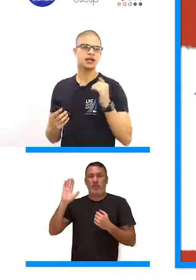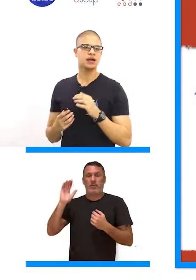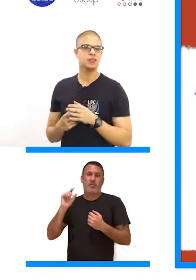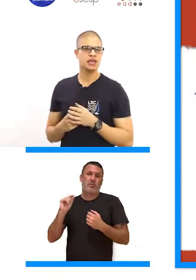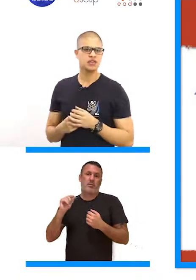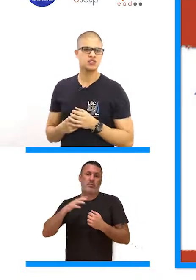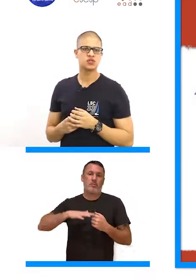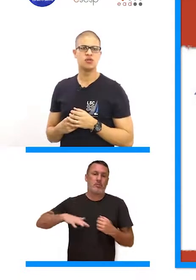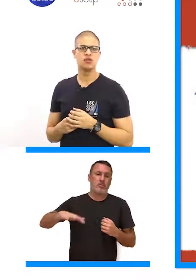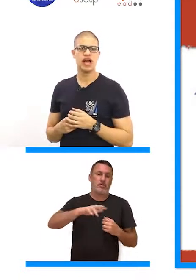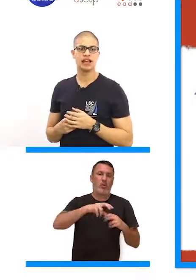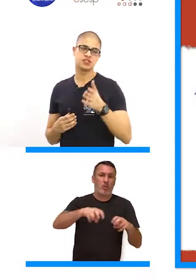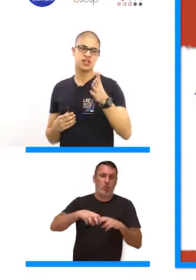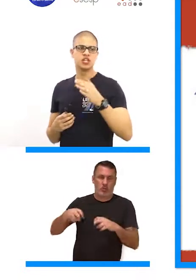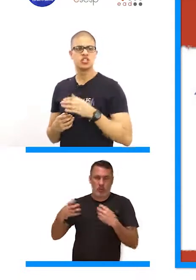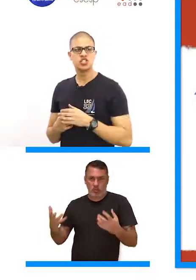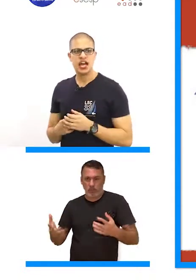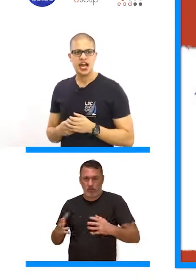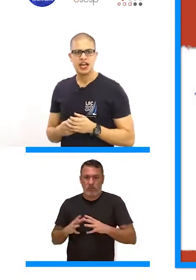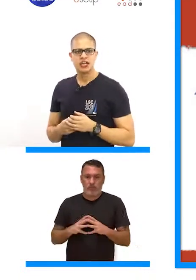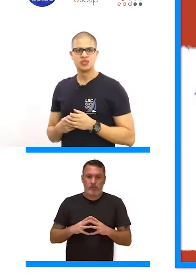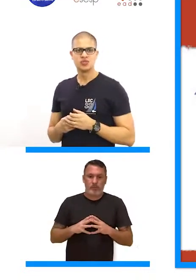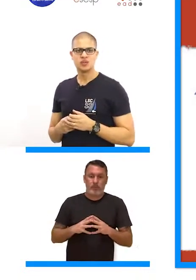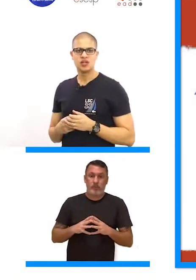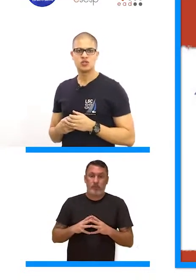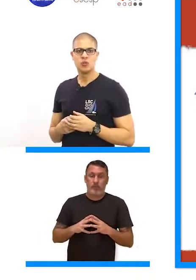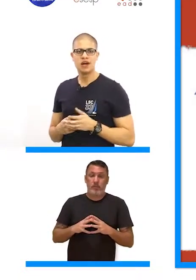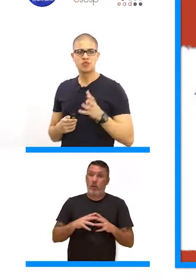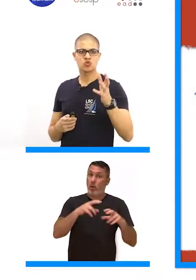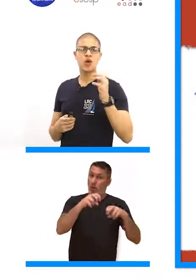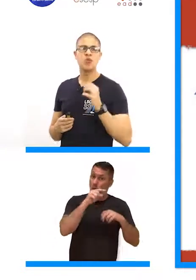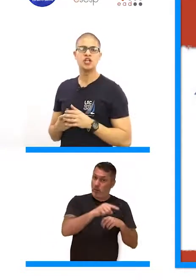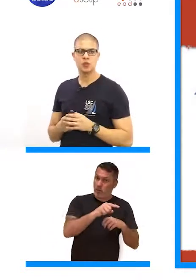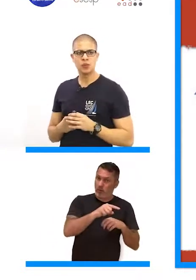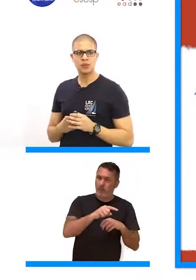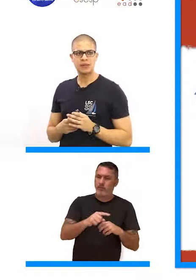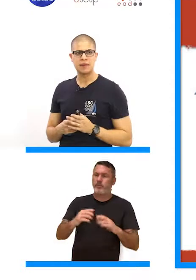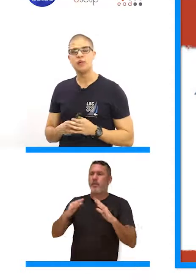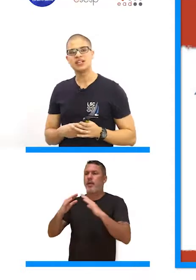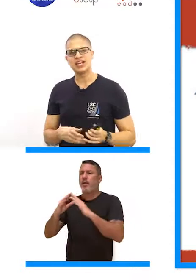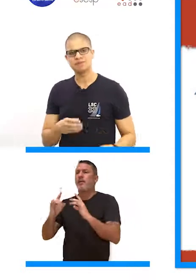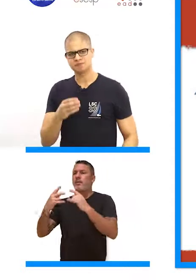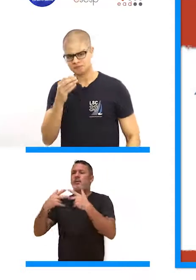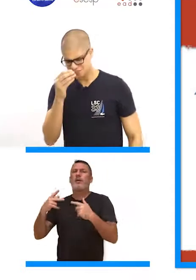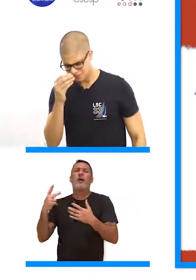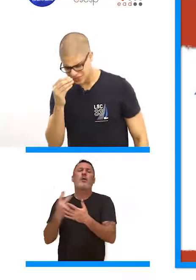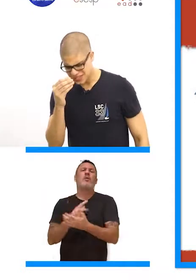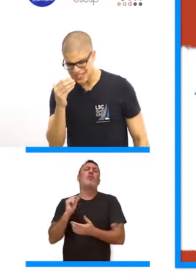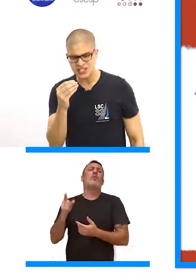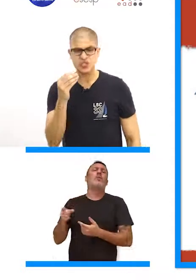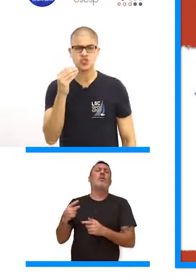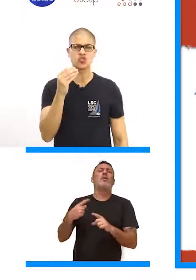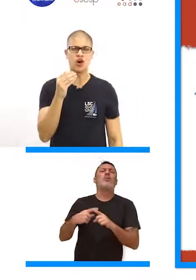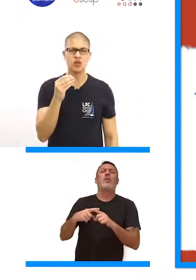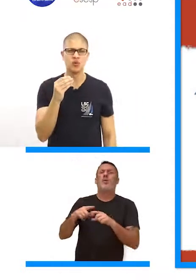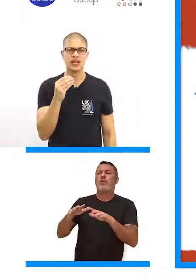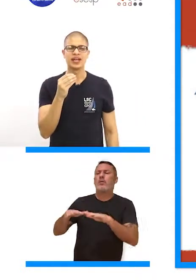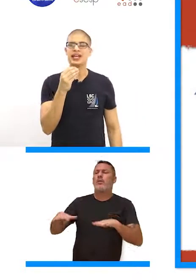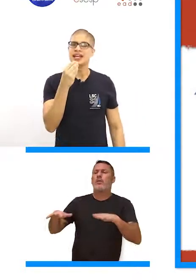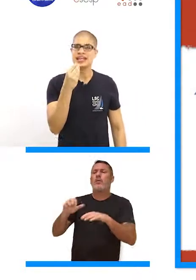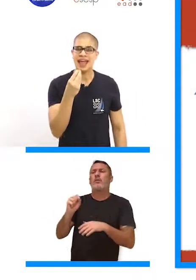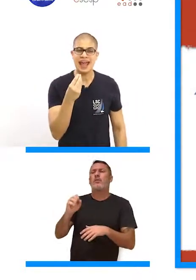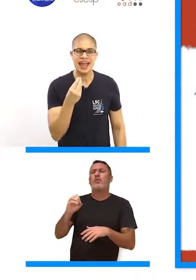maior em ambientes rurais. Já nos ambientes urbanos, qual é o grande problema? Por que esse